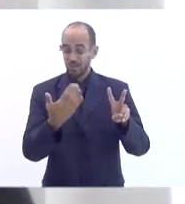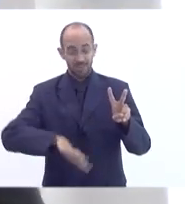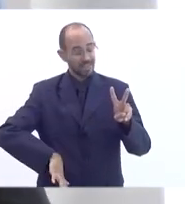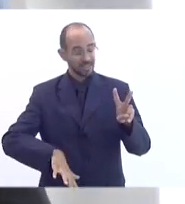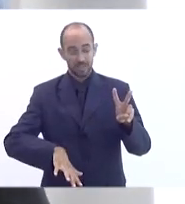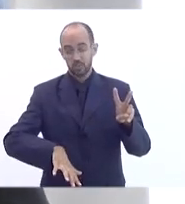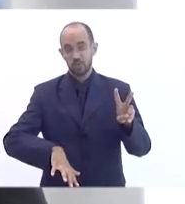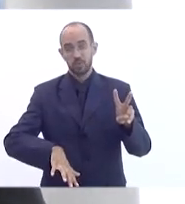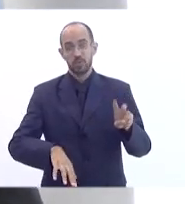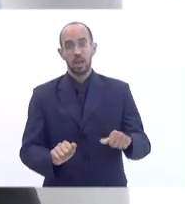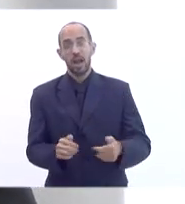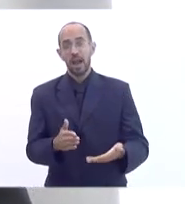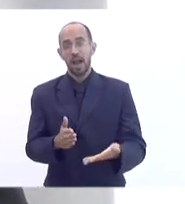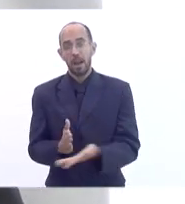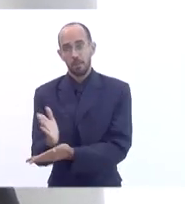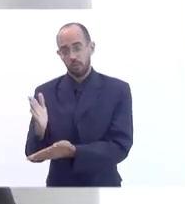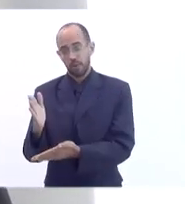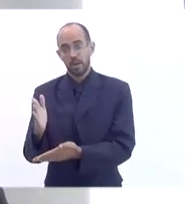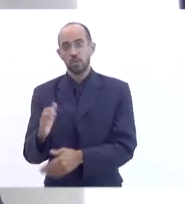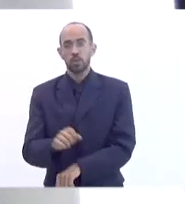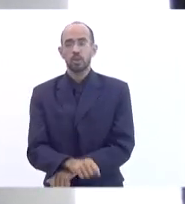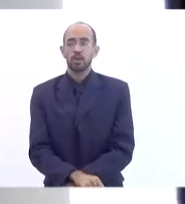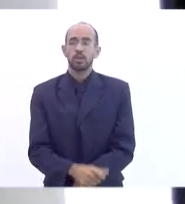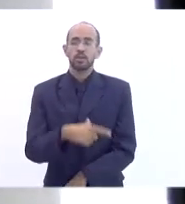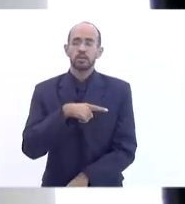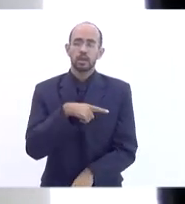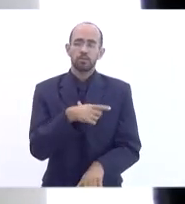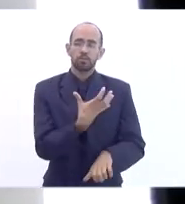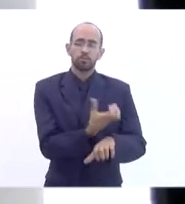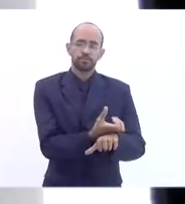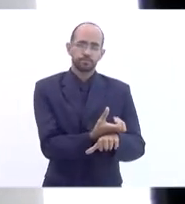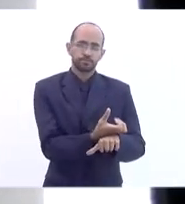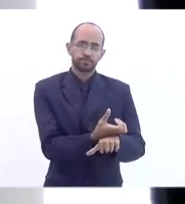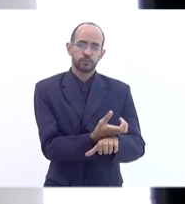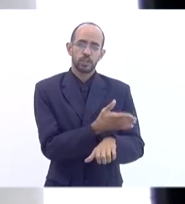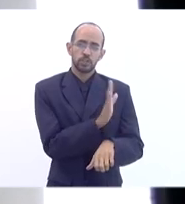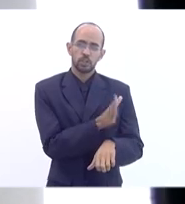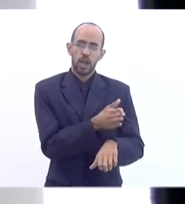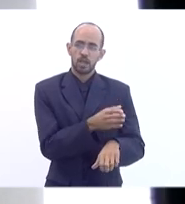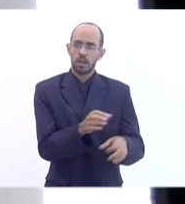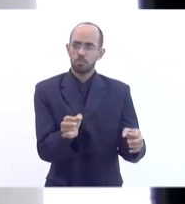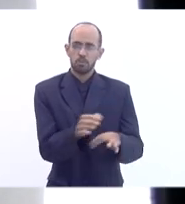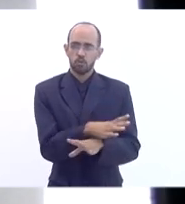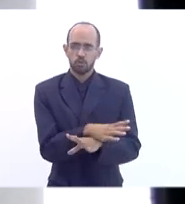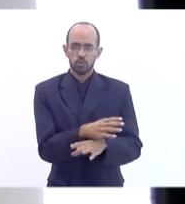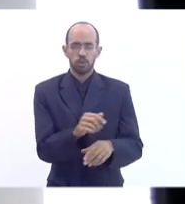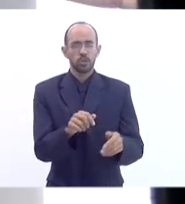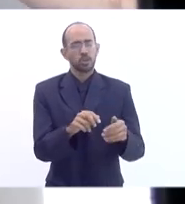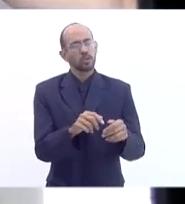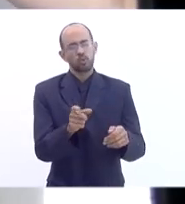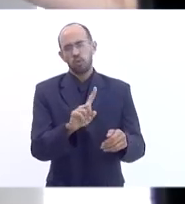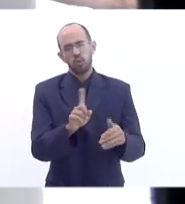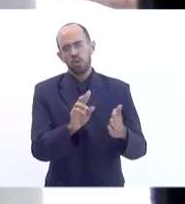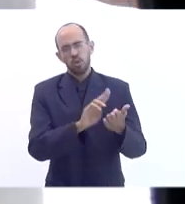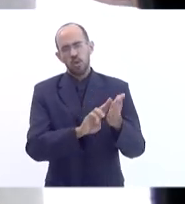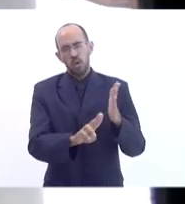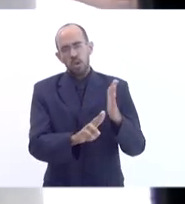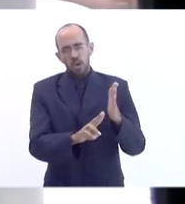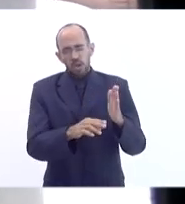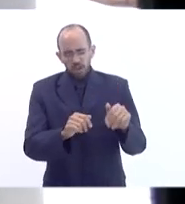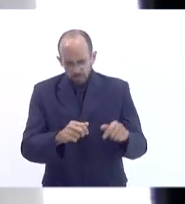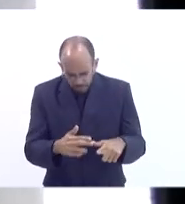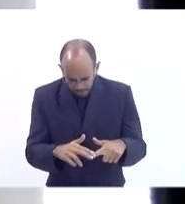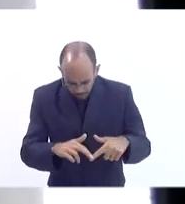deferido de vocês matriculado esse já estão matriculados Eu só tirei o nome logicamente para preservar